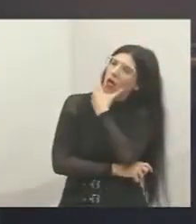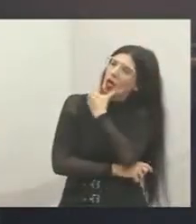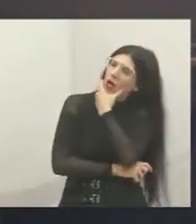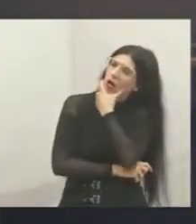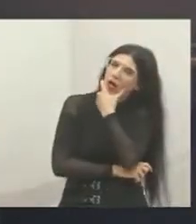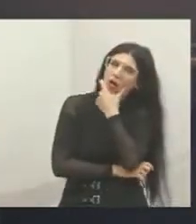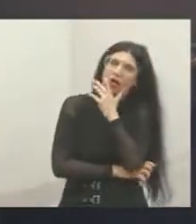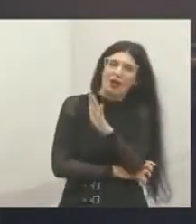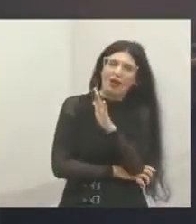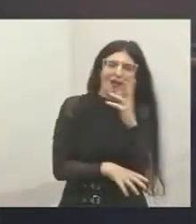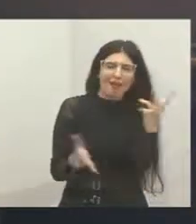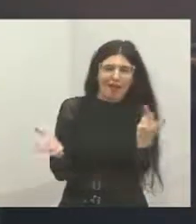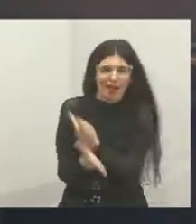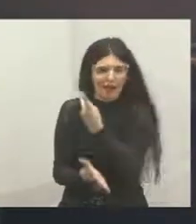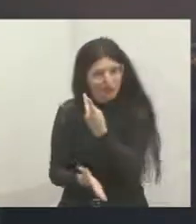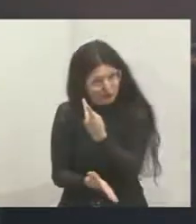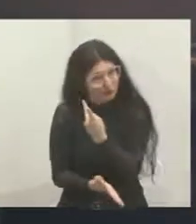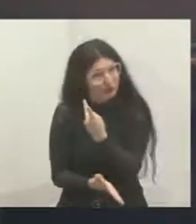raciocínio incorreto.